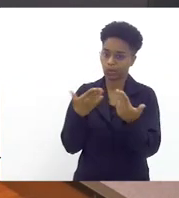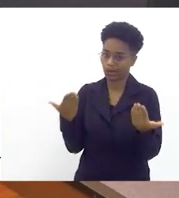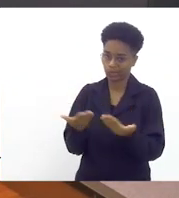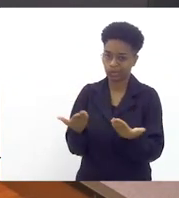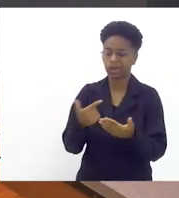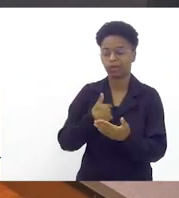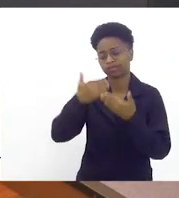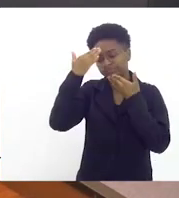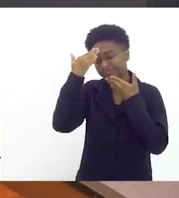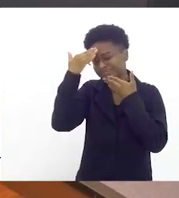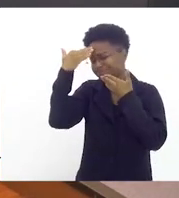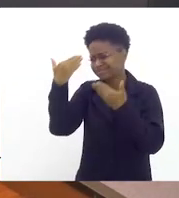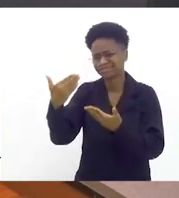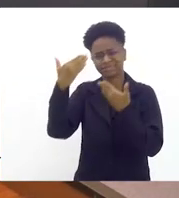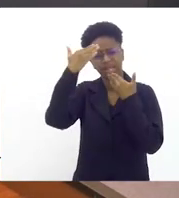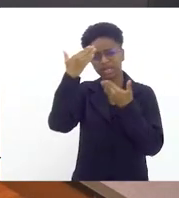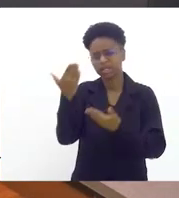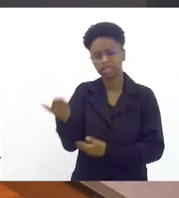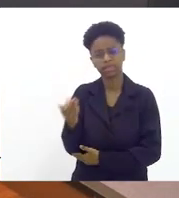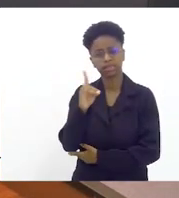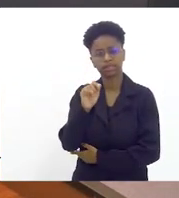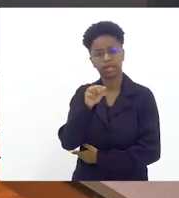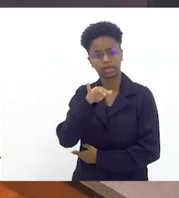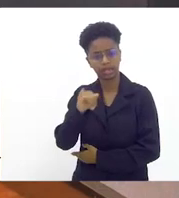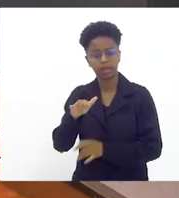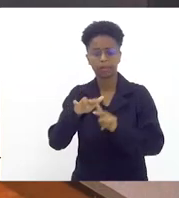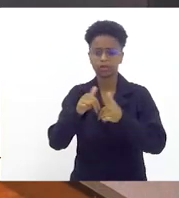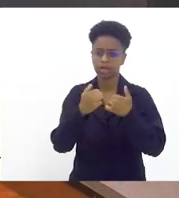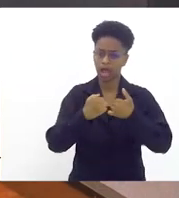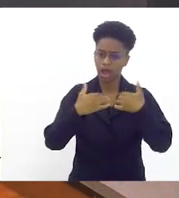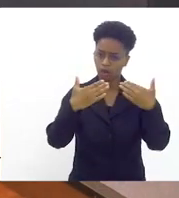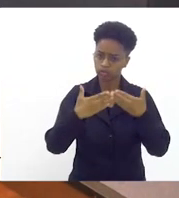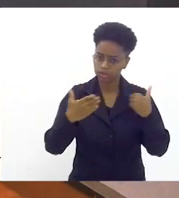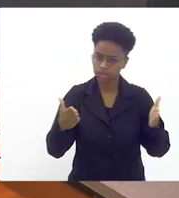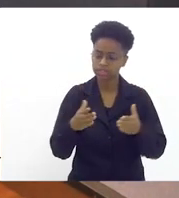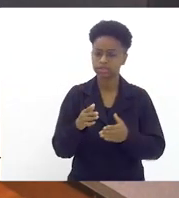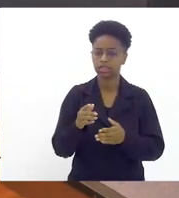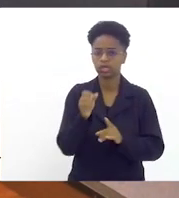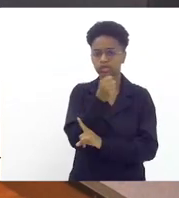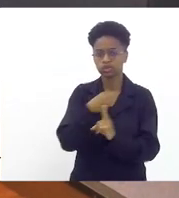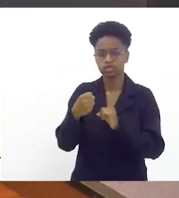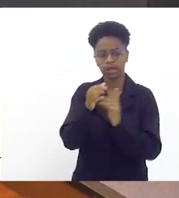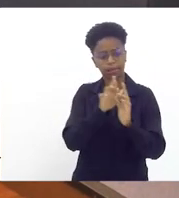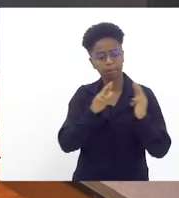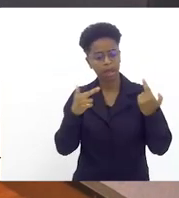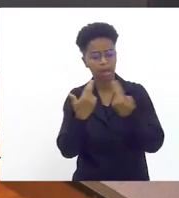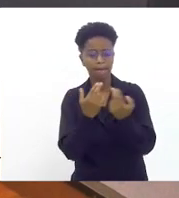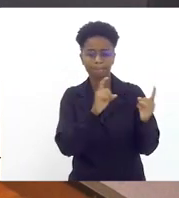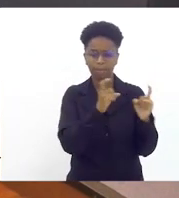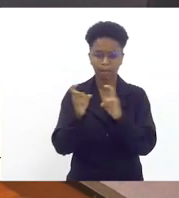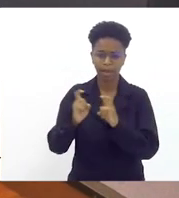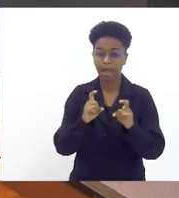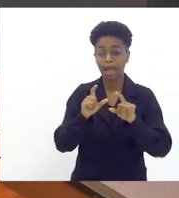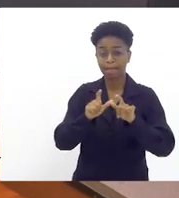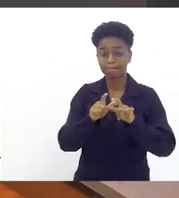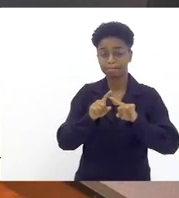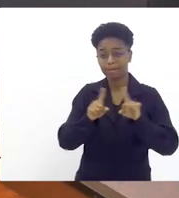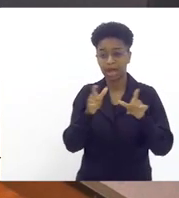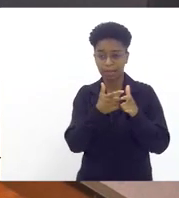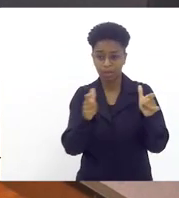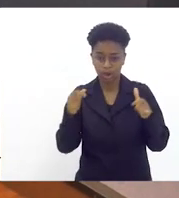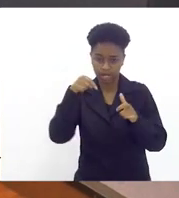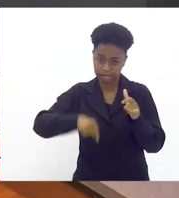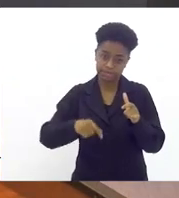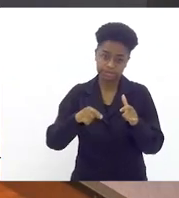queria agradecer muito, Dani Balbi, por você estar fazendo essa audiência, colocar a sociedade civil para se reunir, mesmo tendo a maioria de pessoas cis aqui